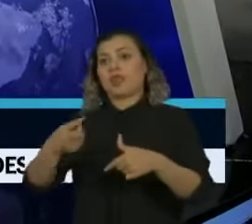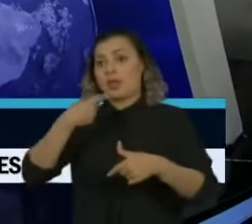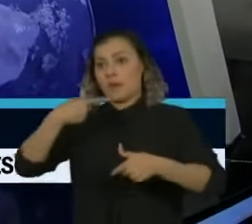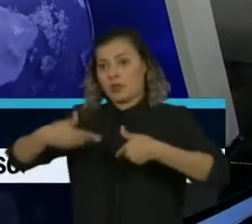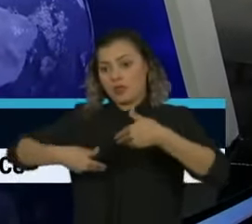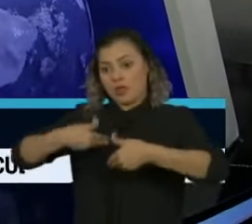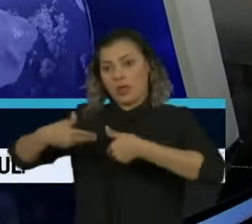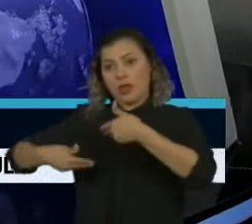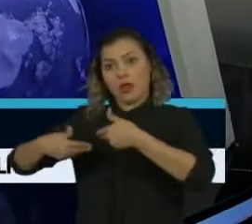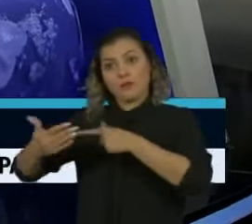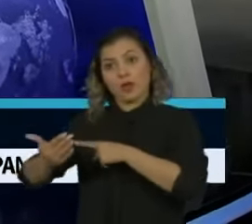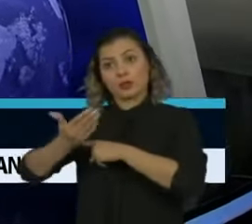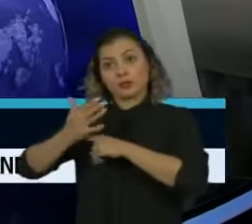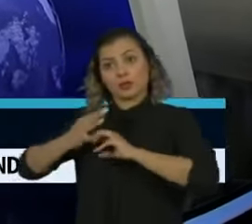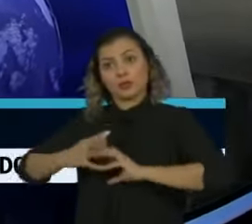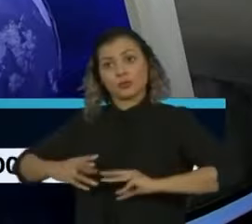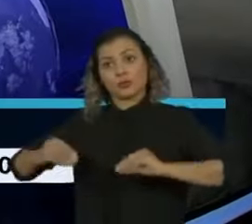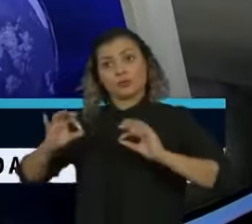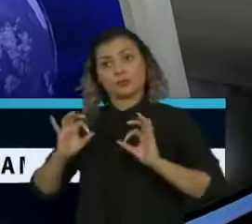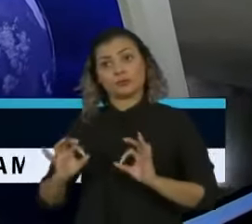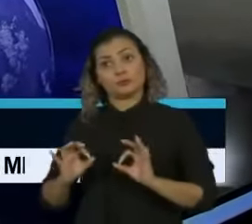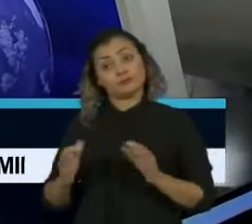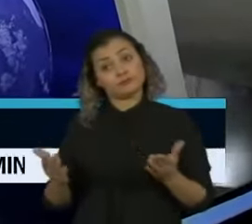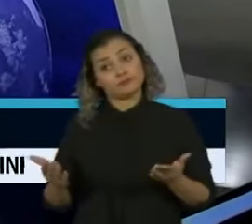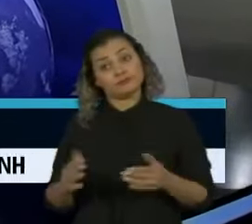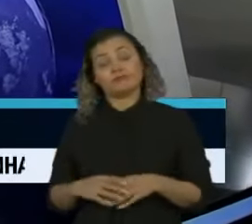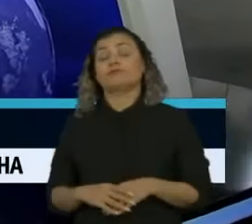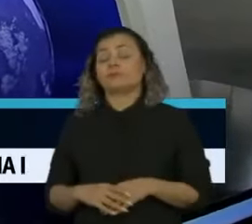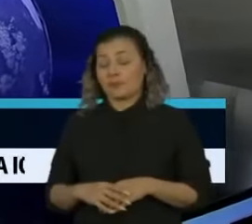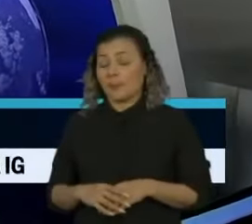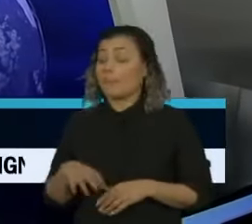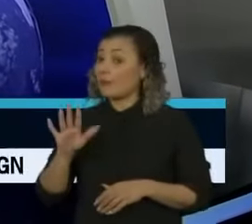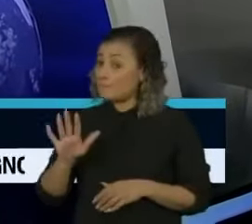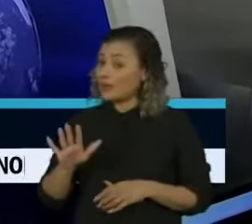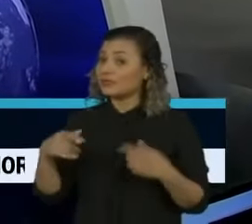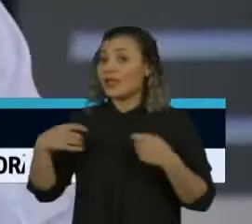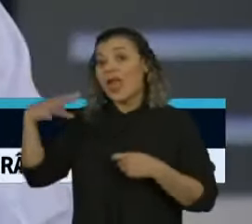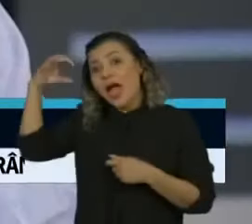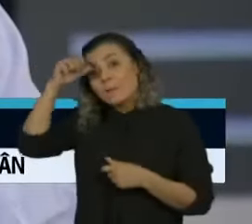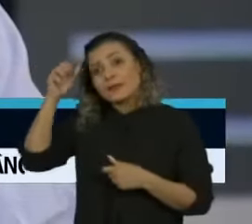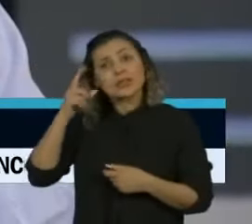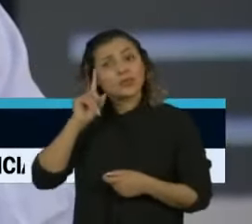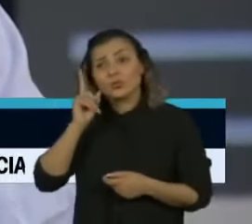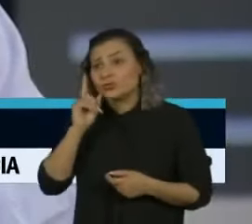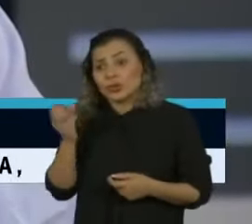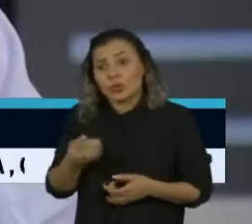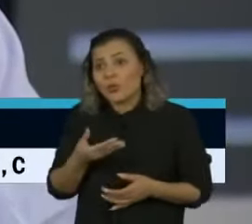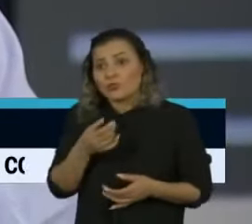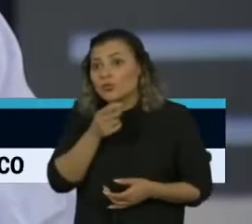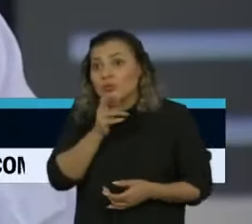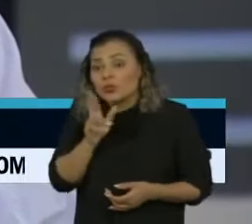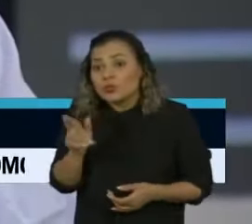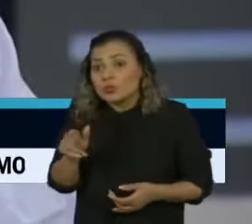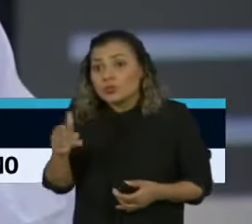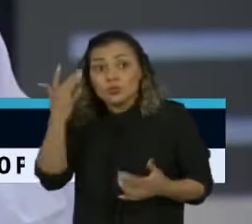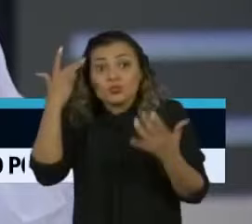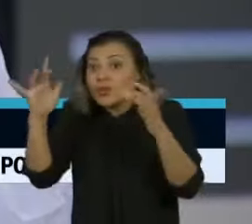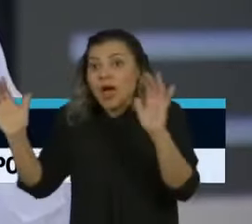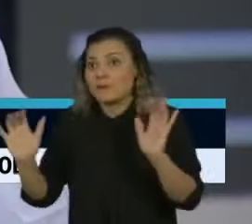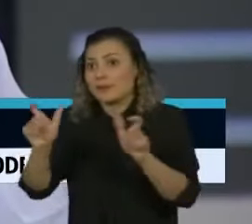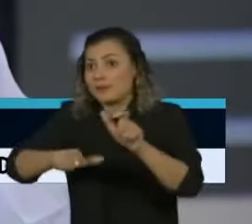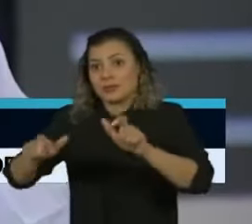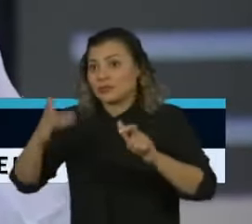vão auxiliar a combater esse processo inflamatório. Mas é aprendizado novo, não é um negócio que todo mundo saiba como